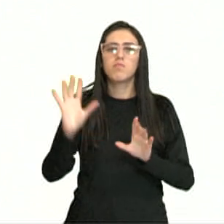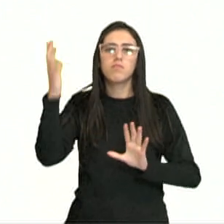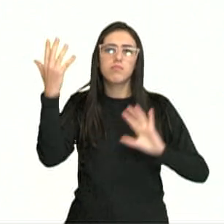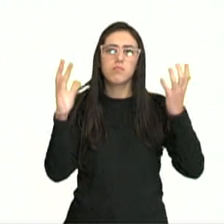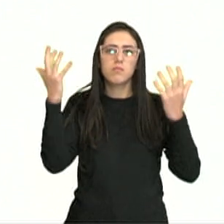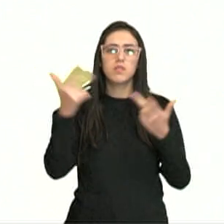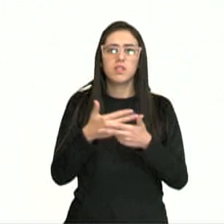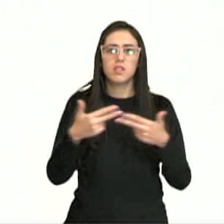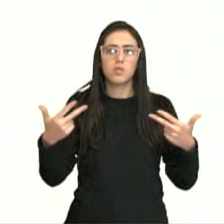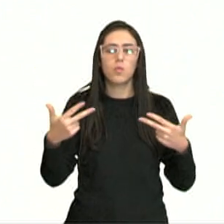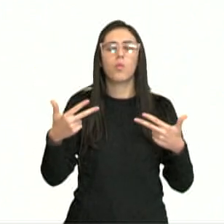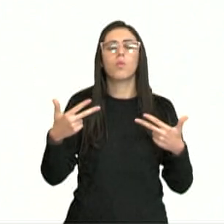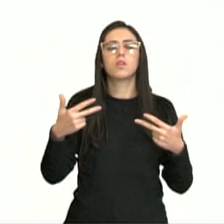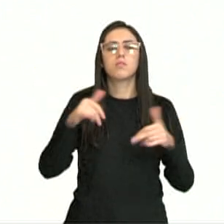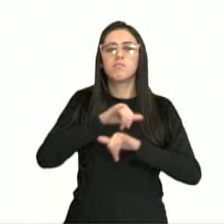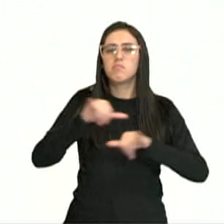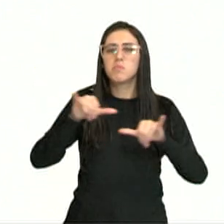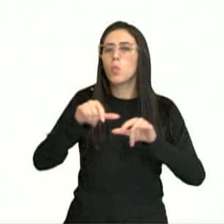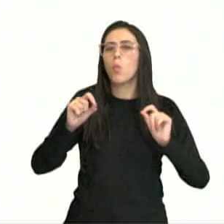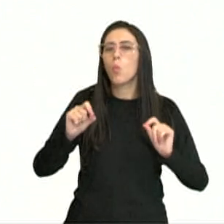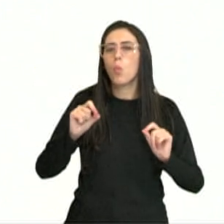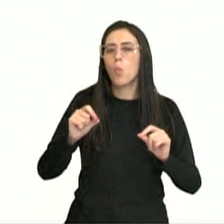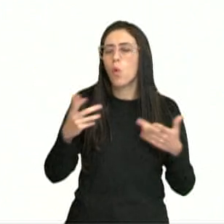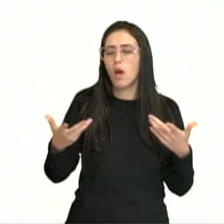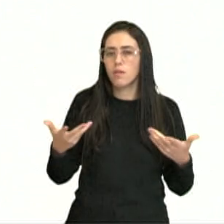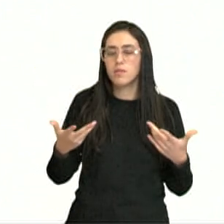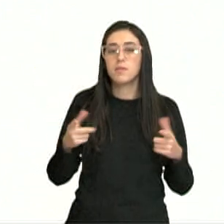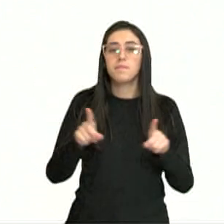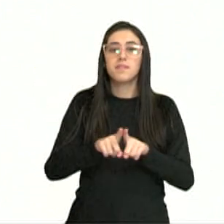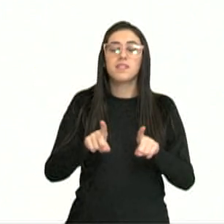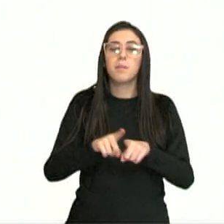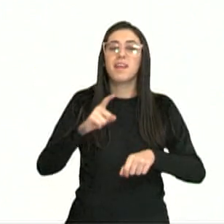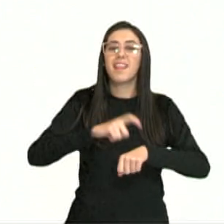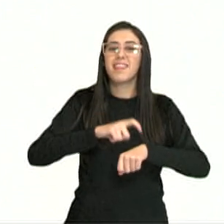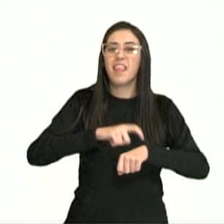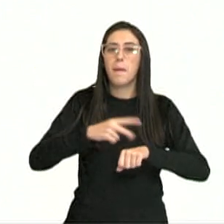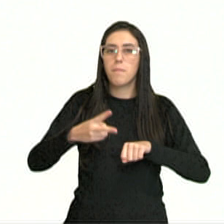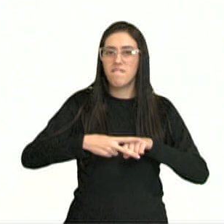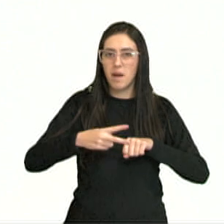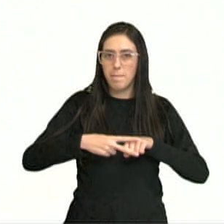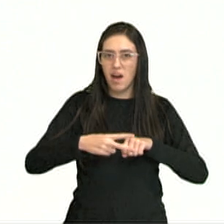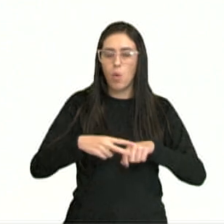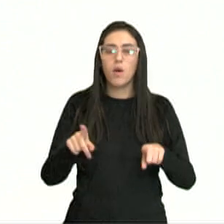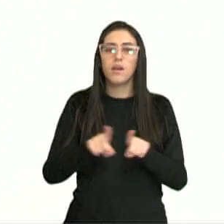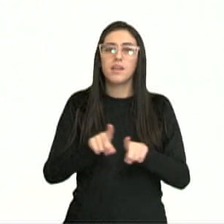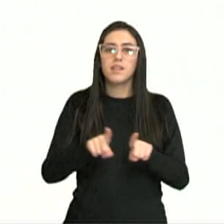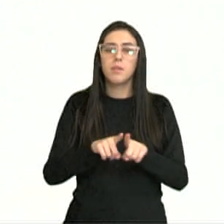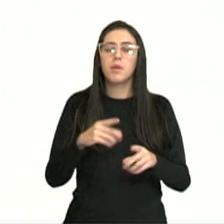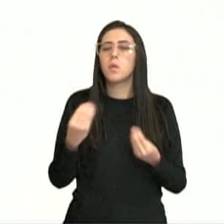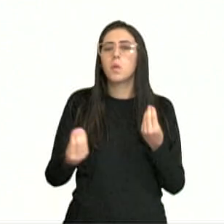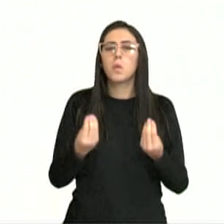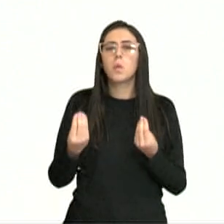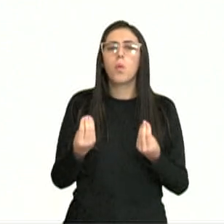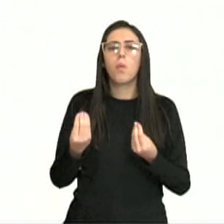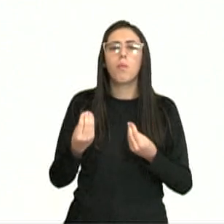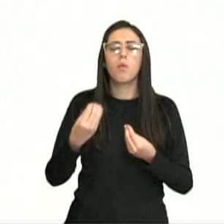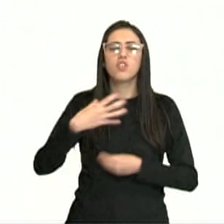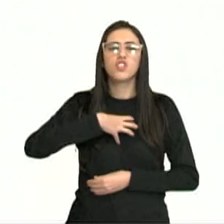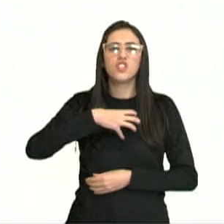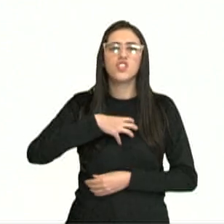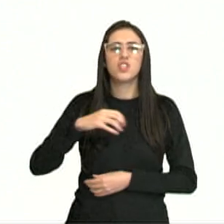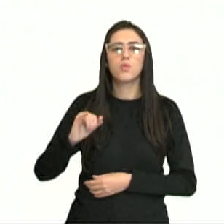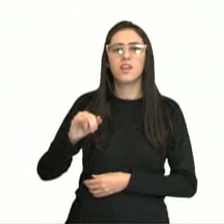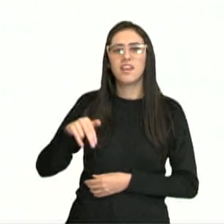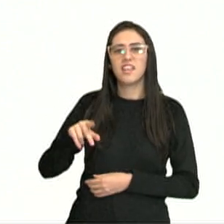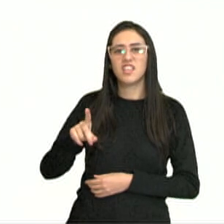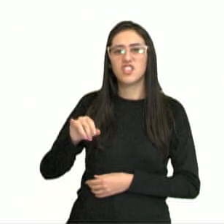central noticiado, vamos identificar os tempos verbais e o modo indicativo do verbo. Já nós